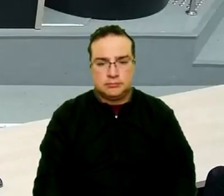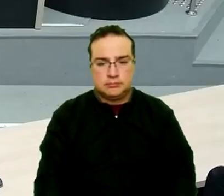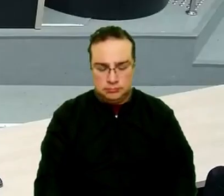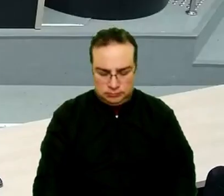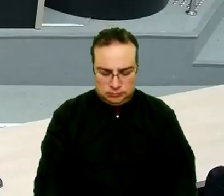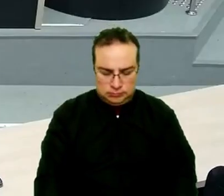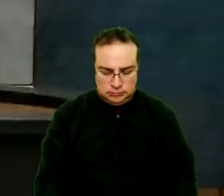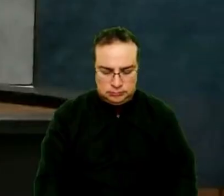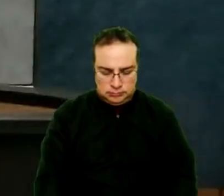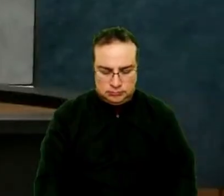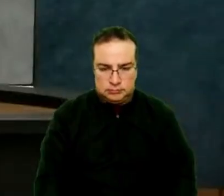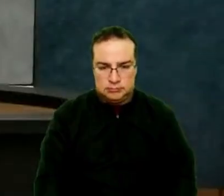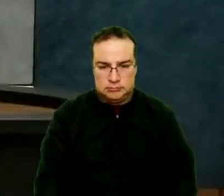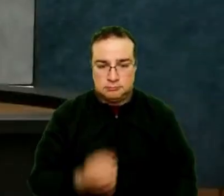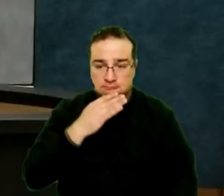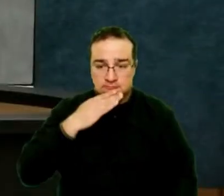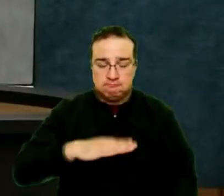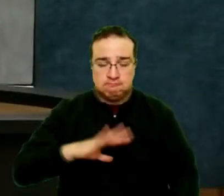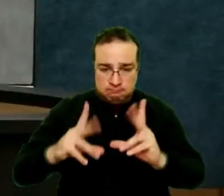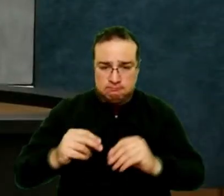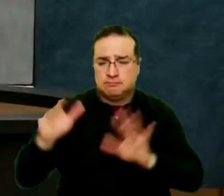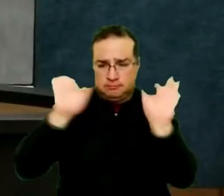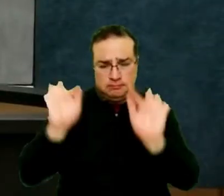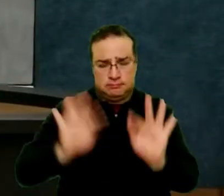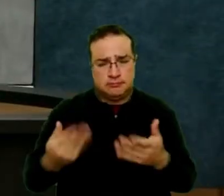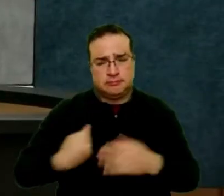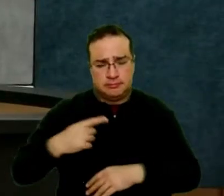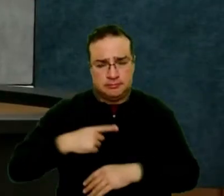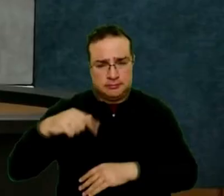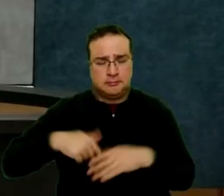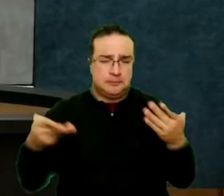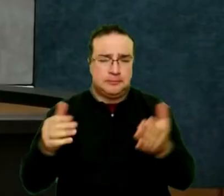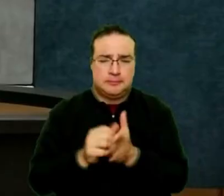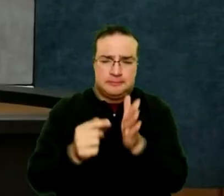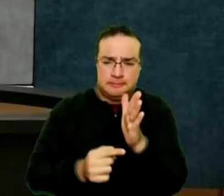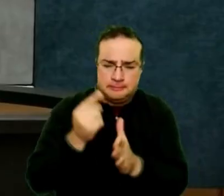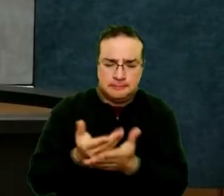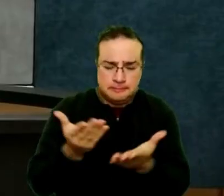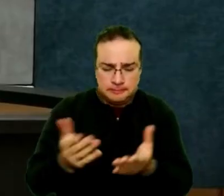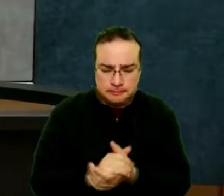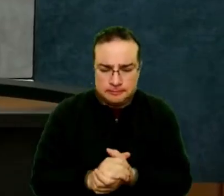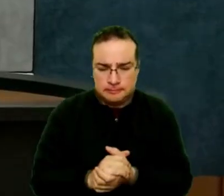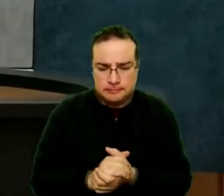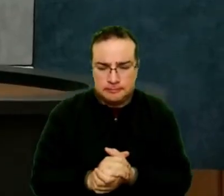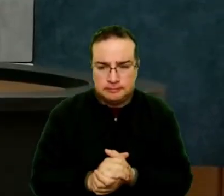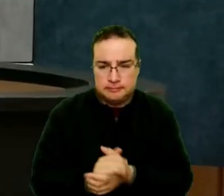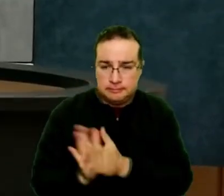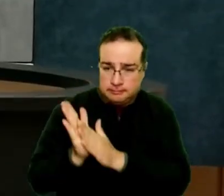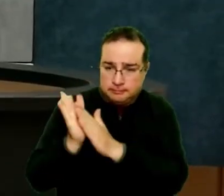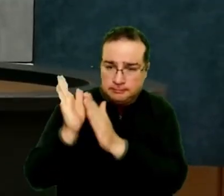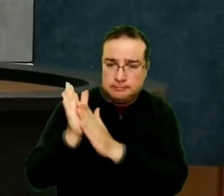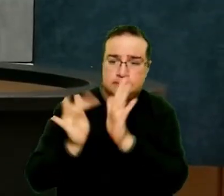Boa tarde a todos. Estou muito feliz com a oportunidade de estar aqui hoje. E, primeiramente, gostaria de louvar o